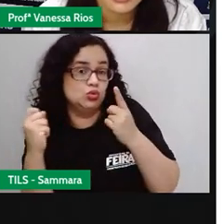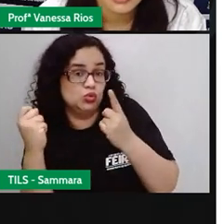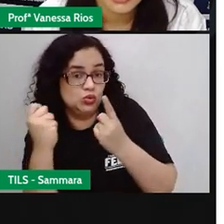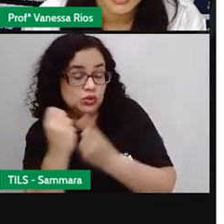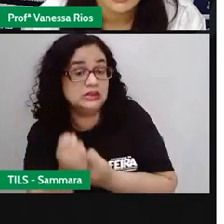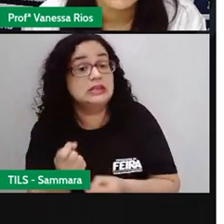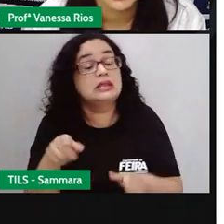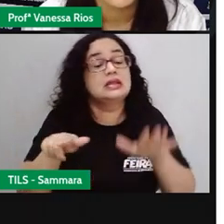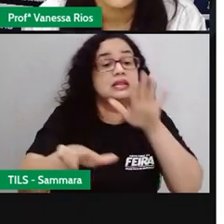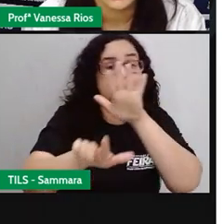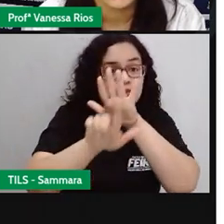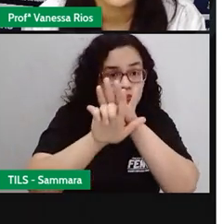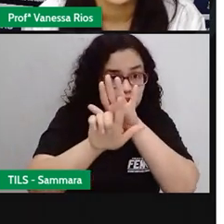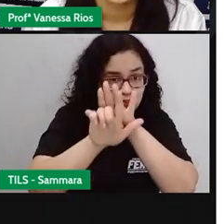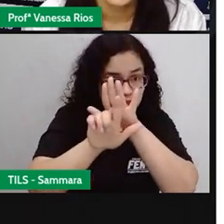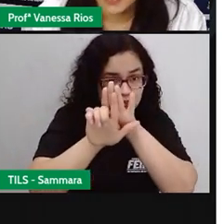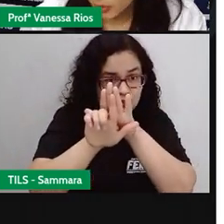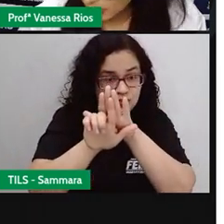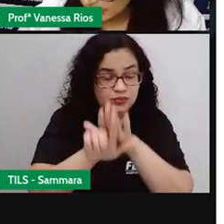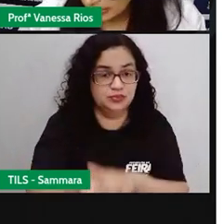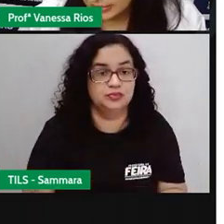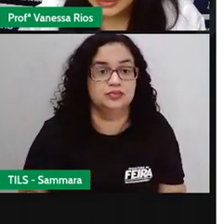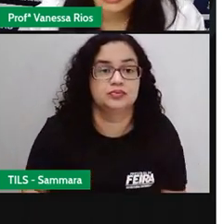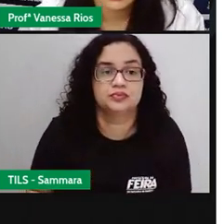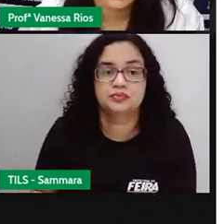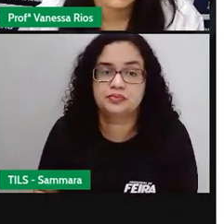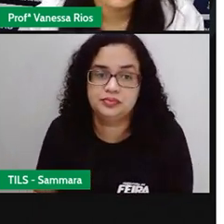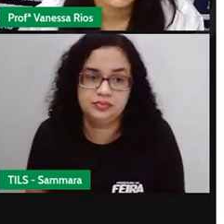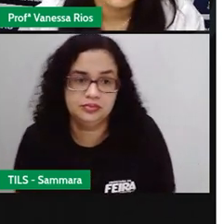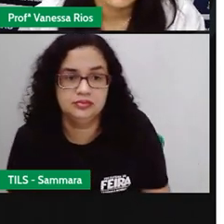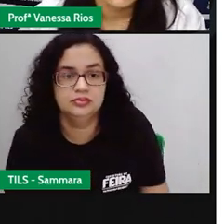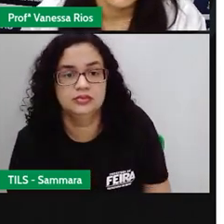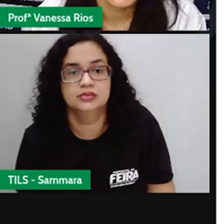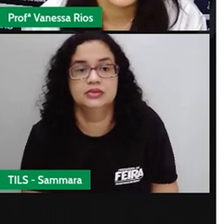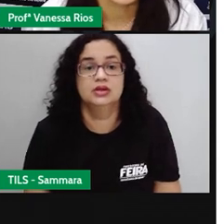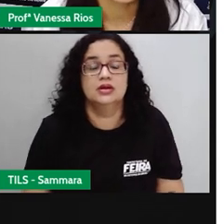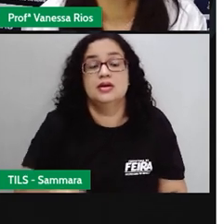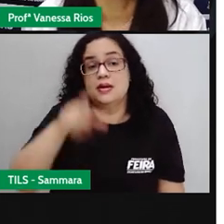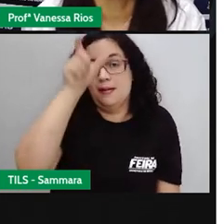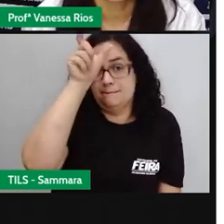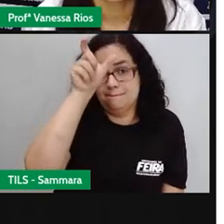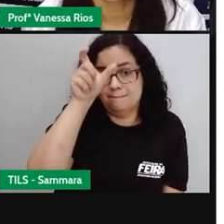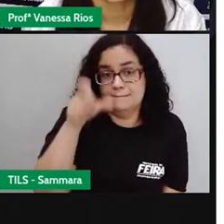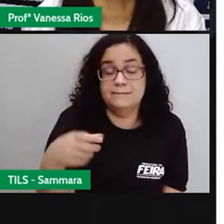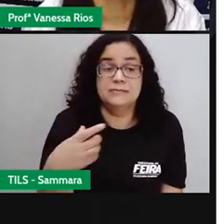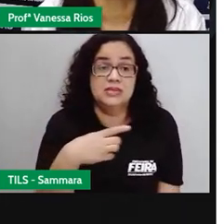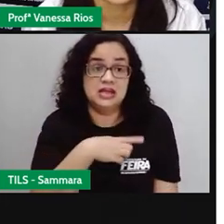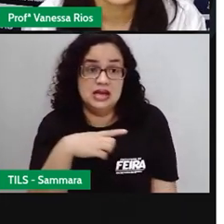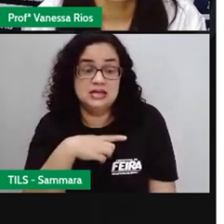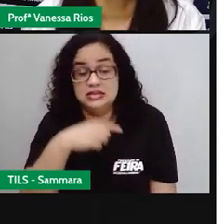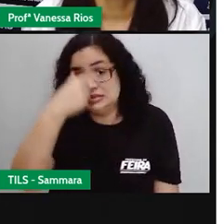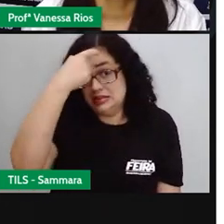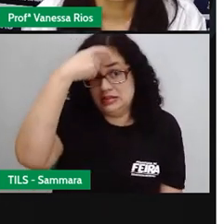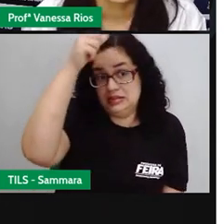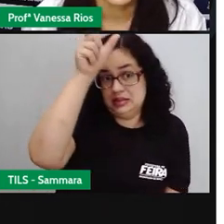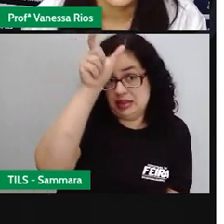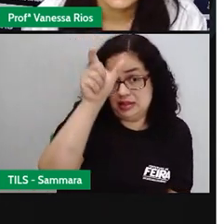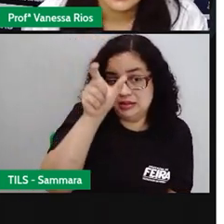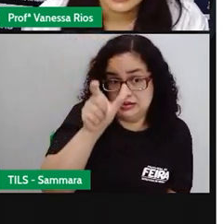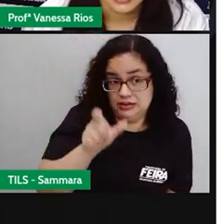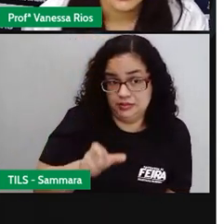e civis garantidos por lei. O cidadão, ele exerce a